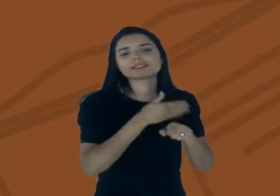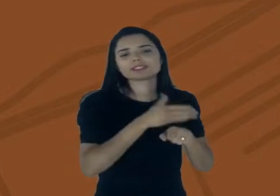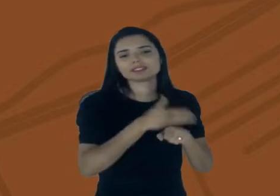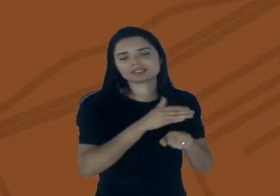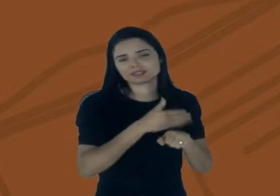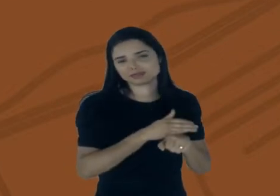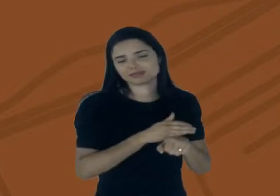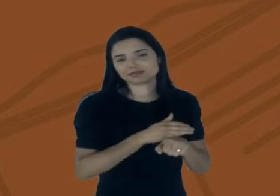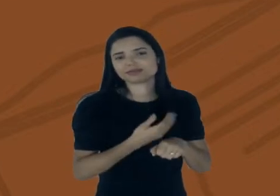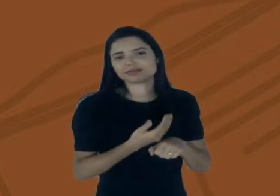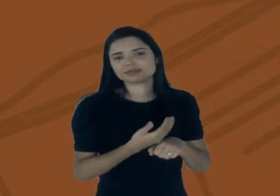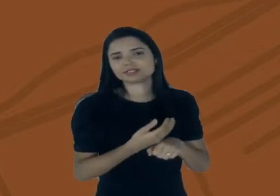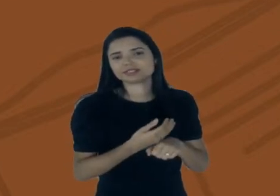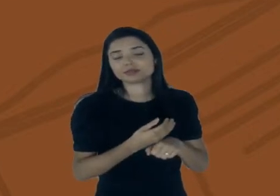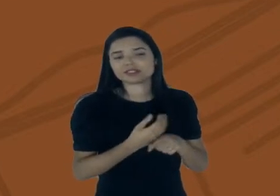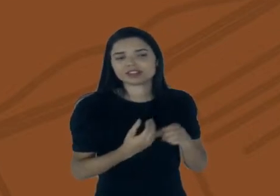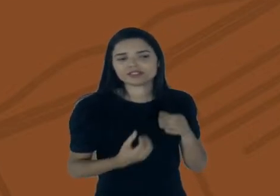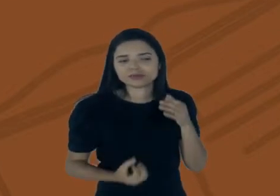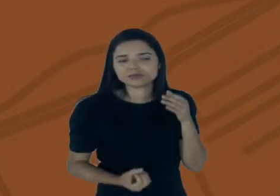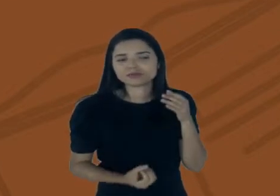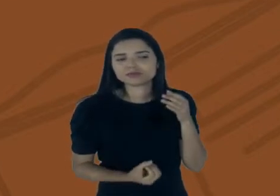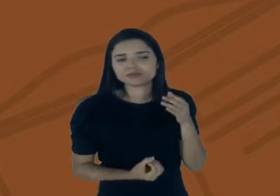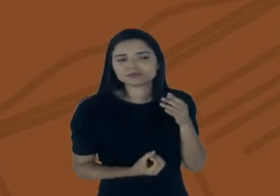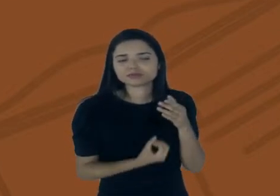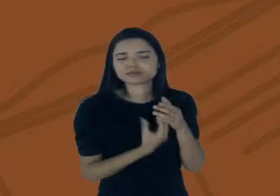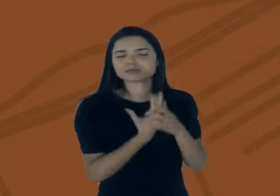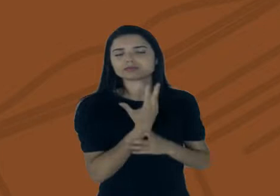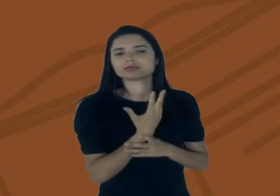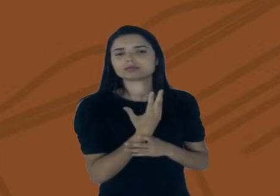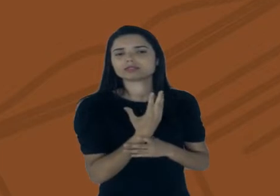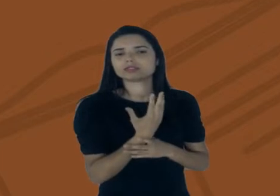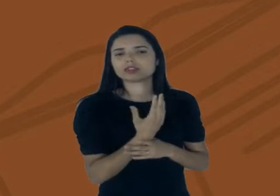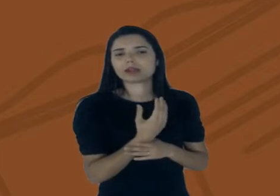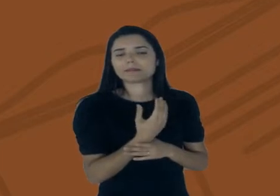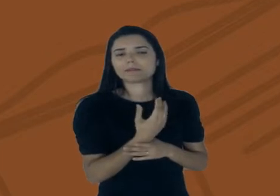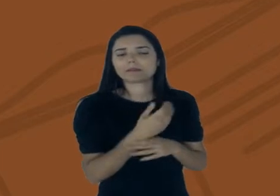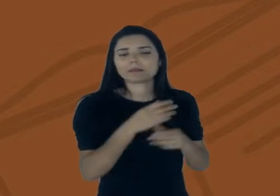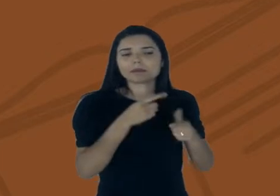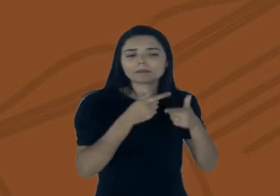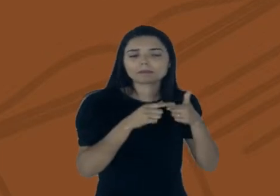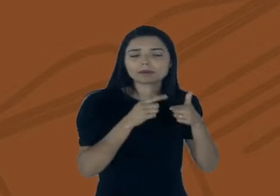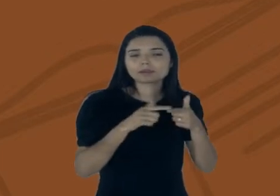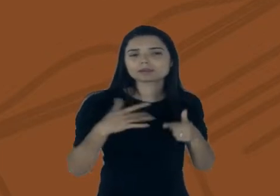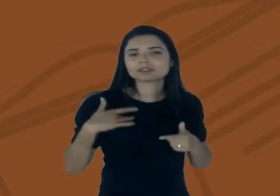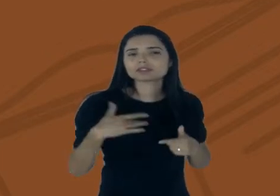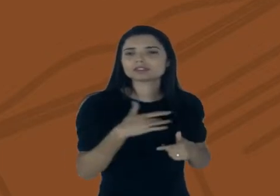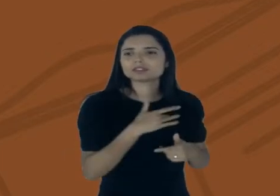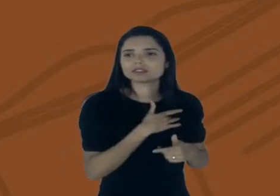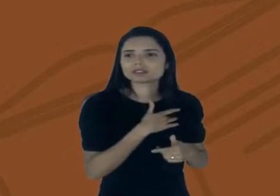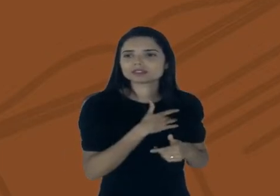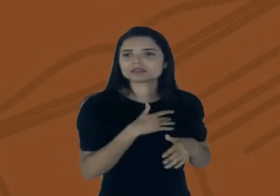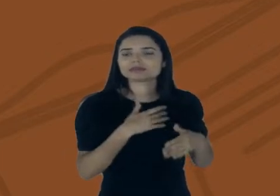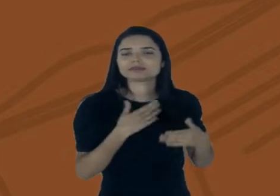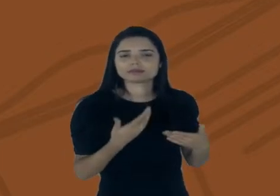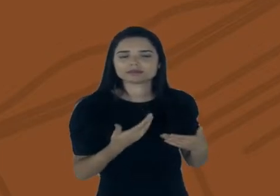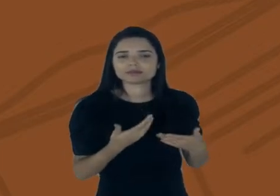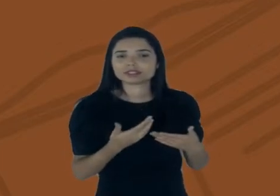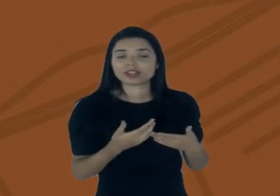à manifestação dessa doença no nosso corpo. Então, a